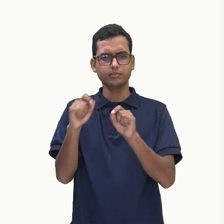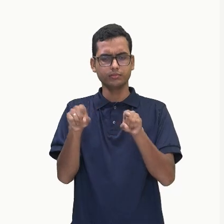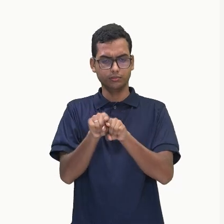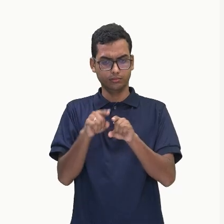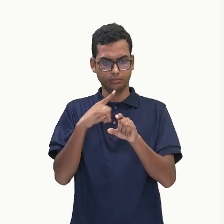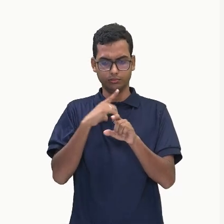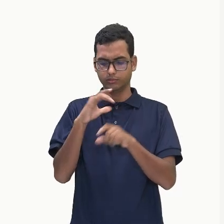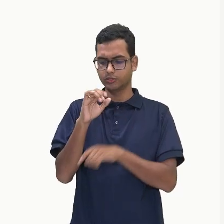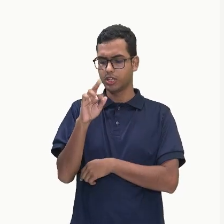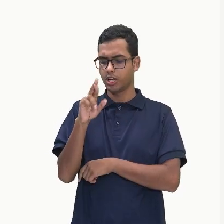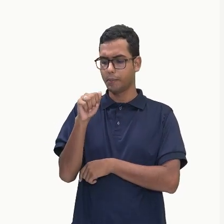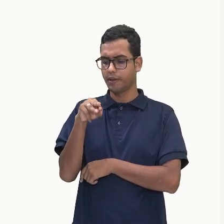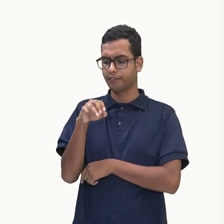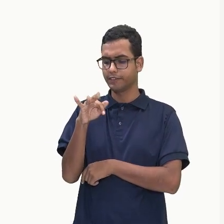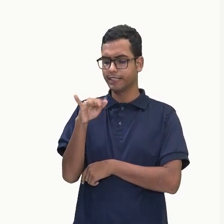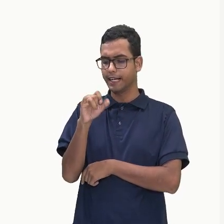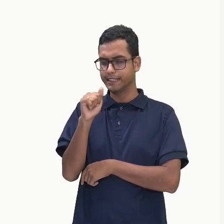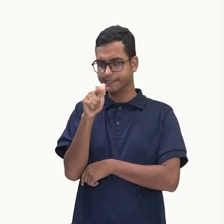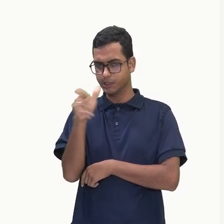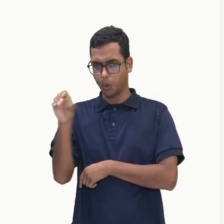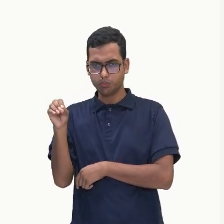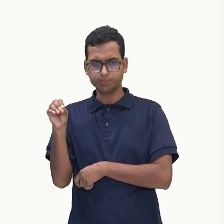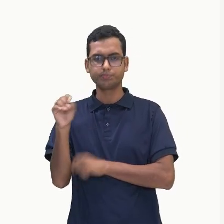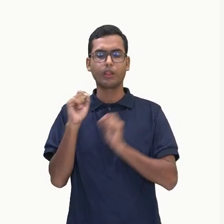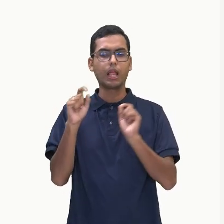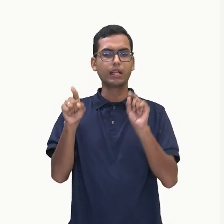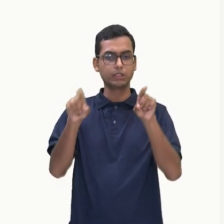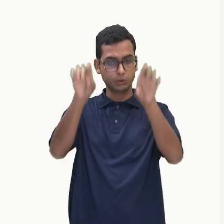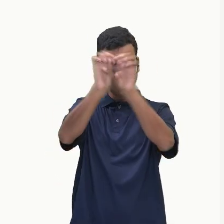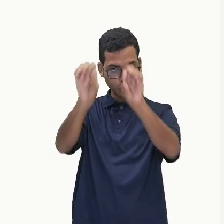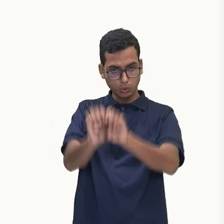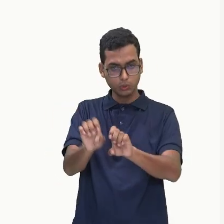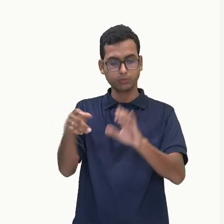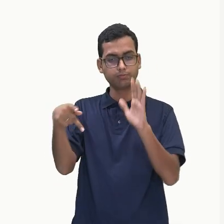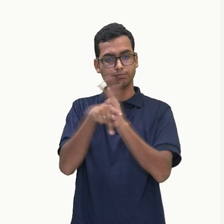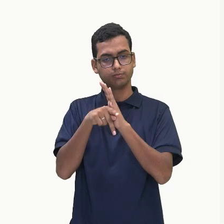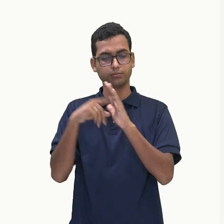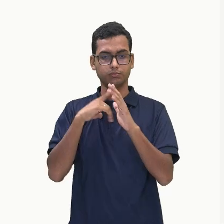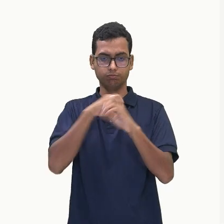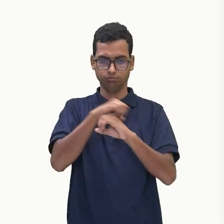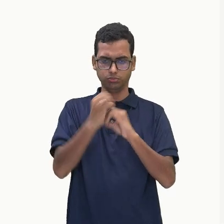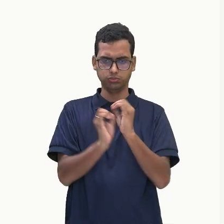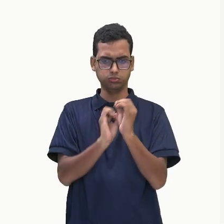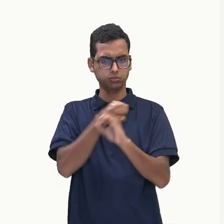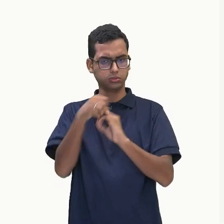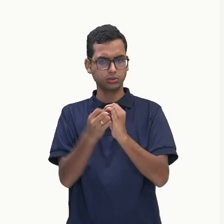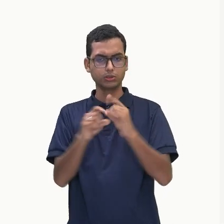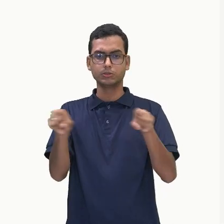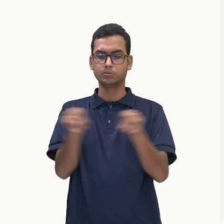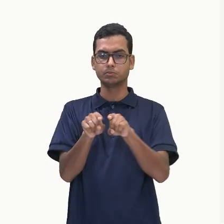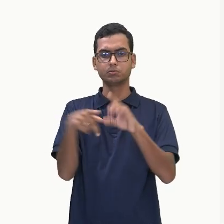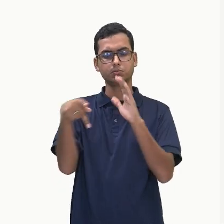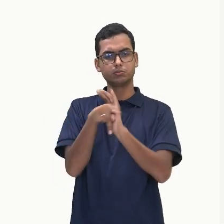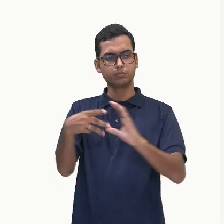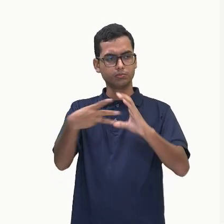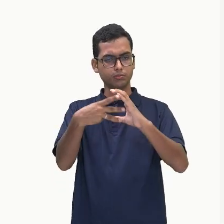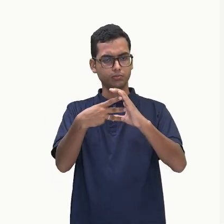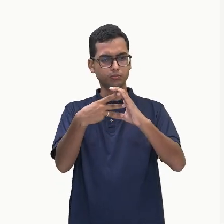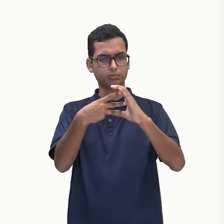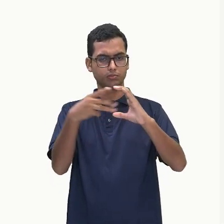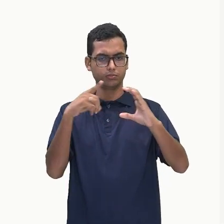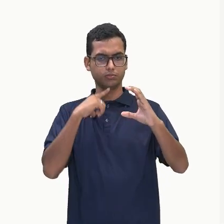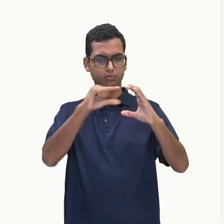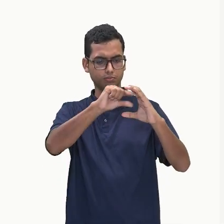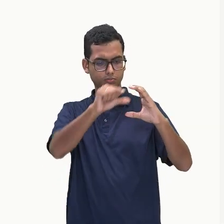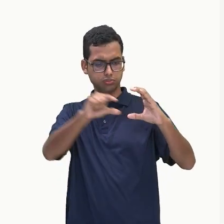estruturas moleculares que vão fazer o processo de identificação das moléculas onde a célula vai reconhecer e levar